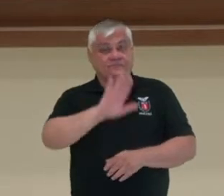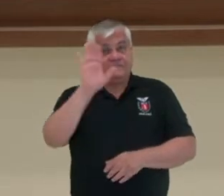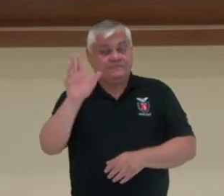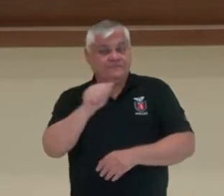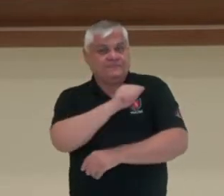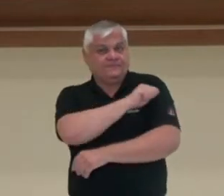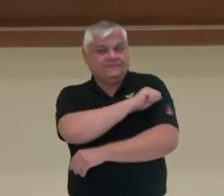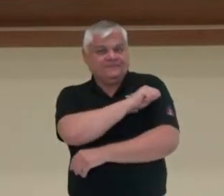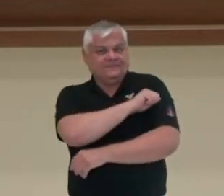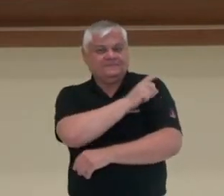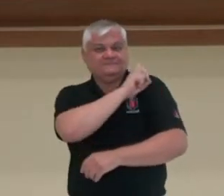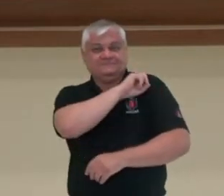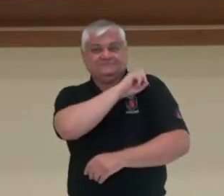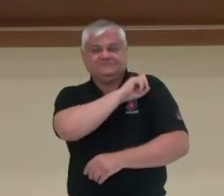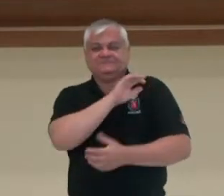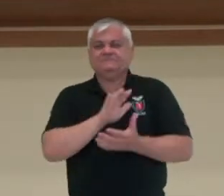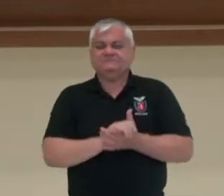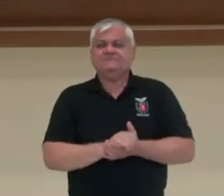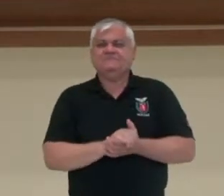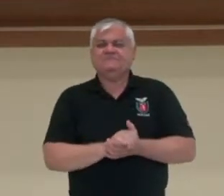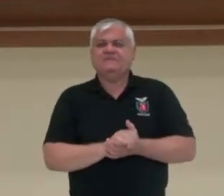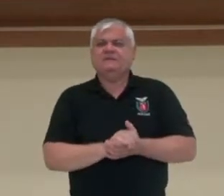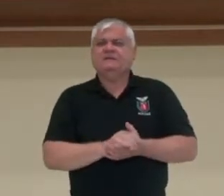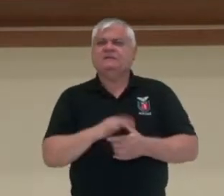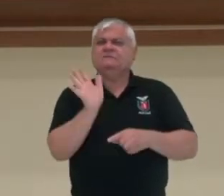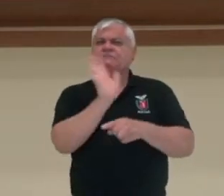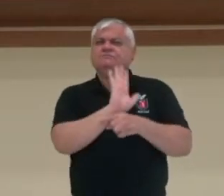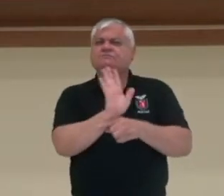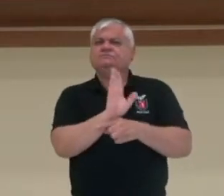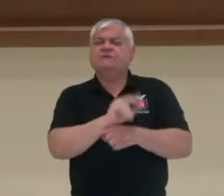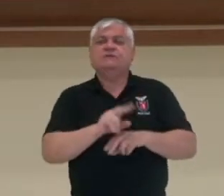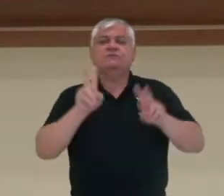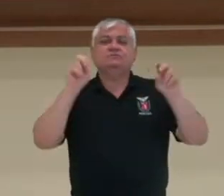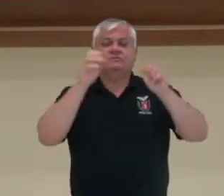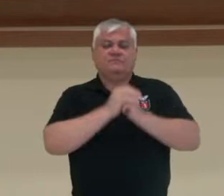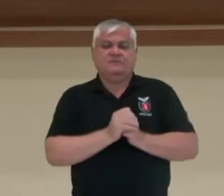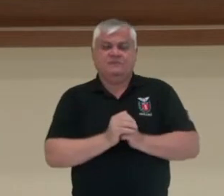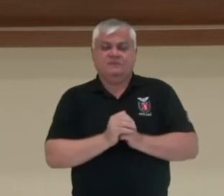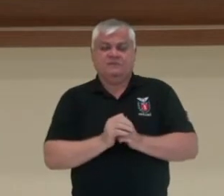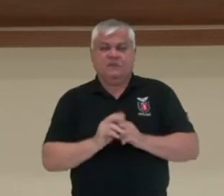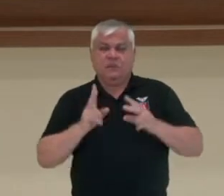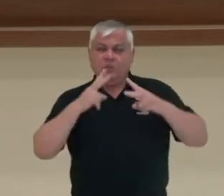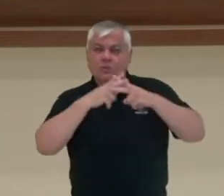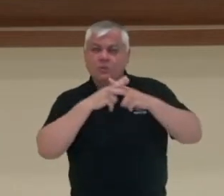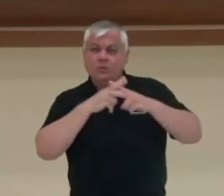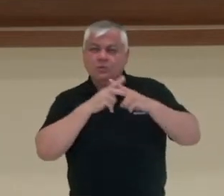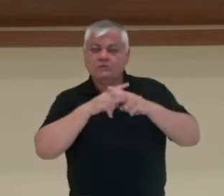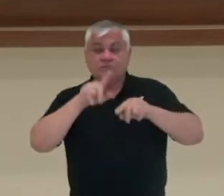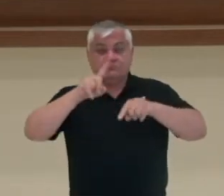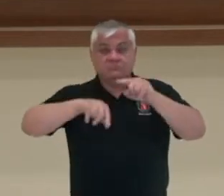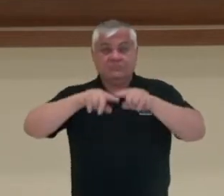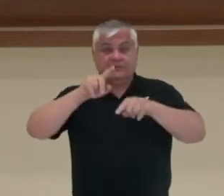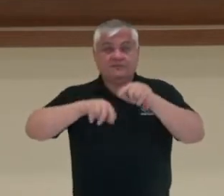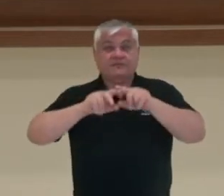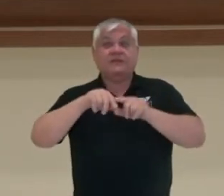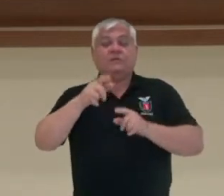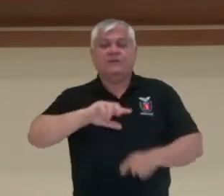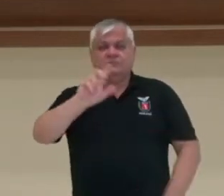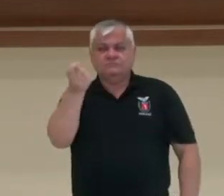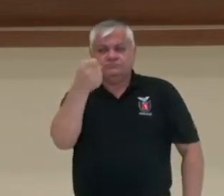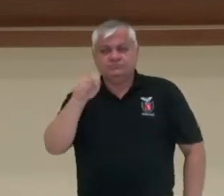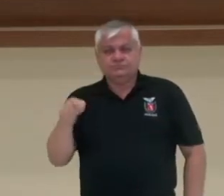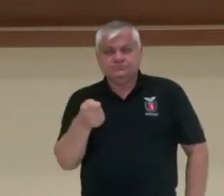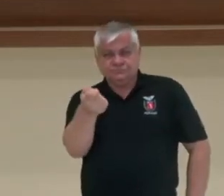Olá, estudantes da primeira série. Neste vídeo nós vamos falar sobre uma luta com o instrumento mediador, que é a